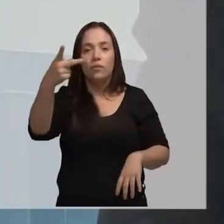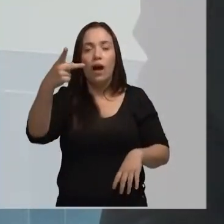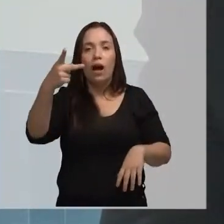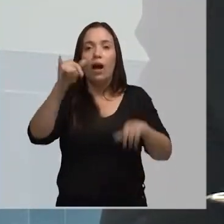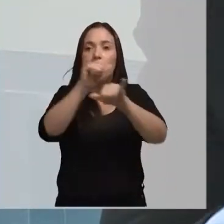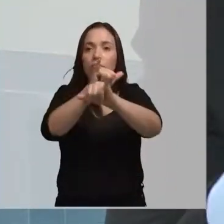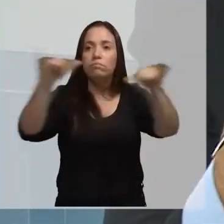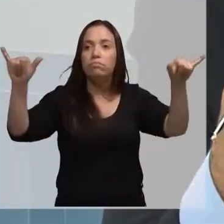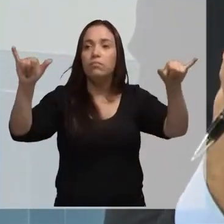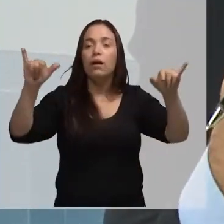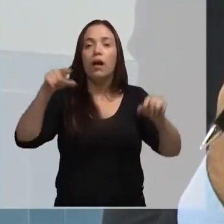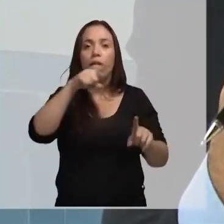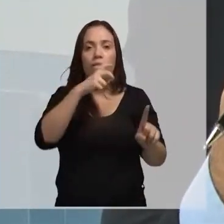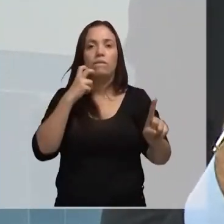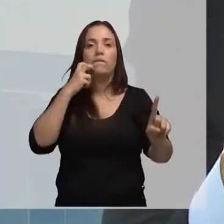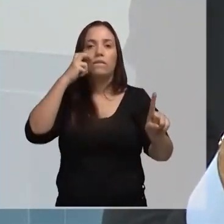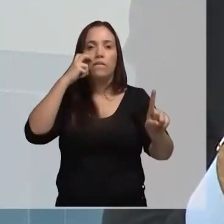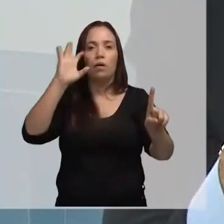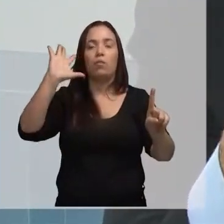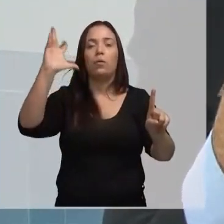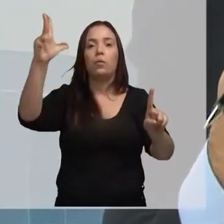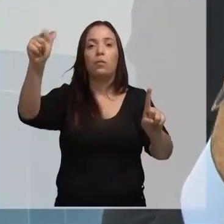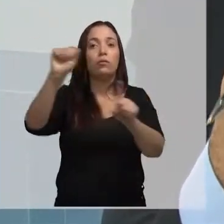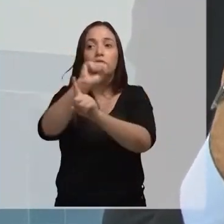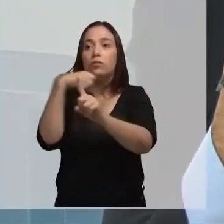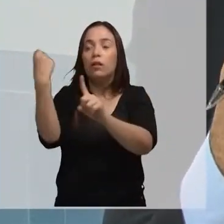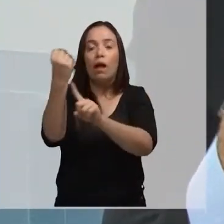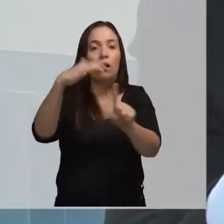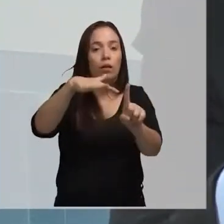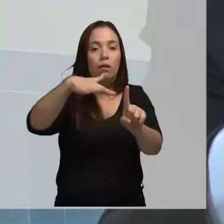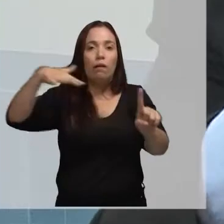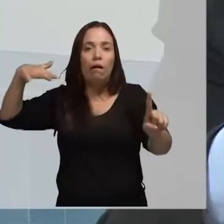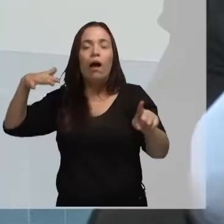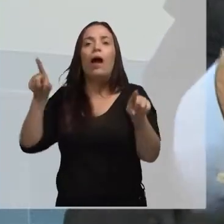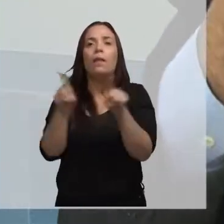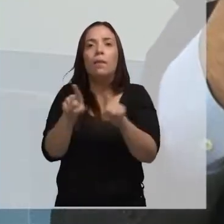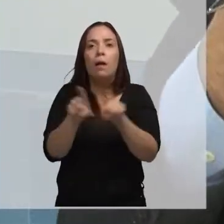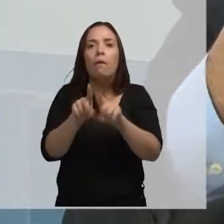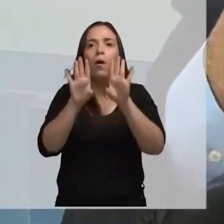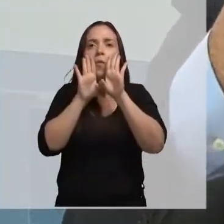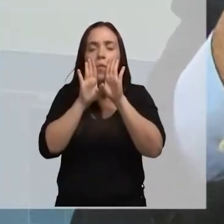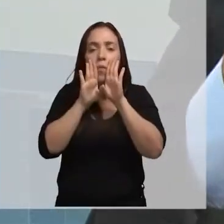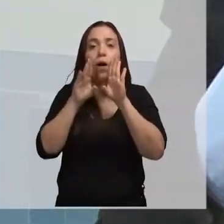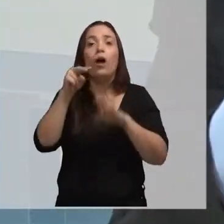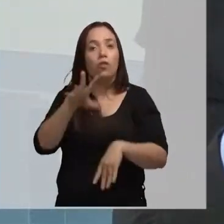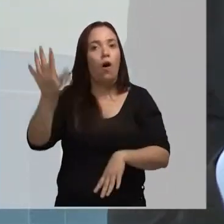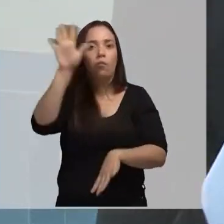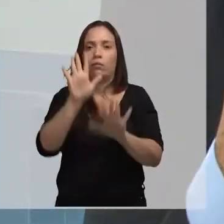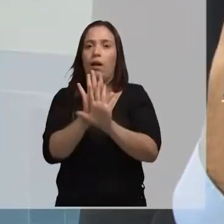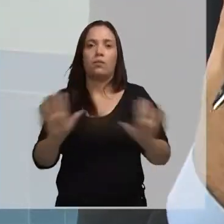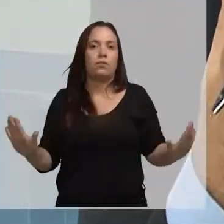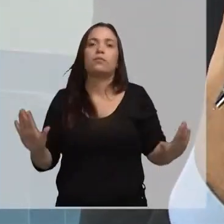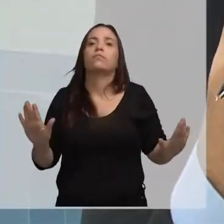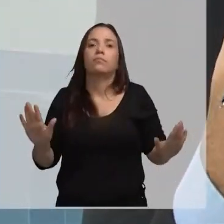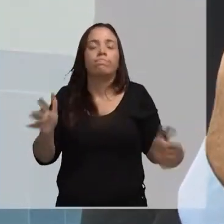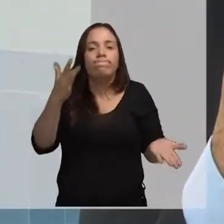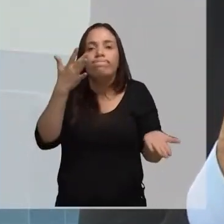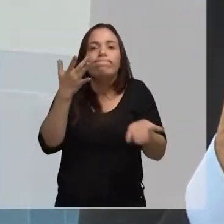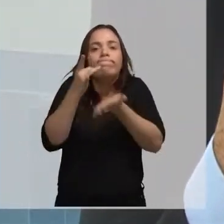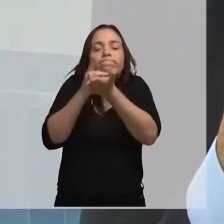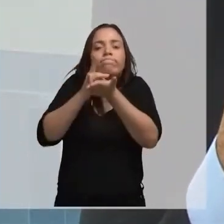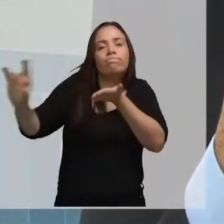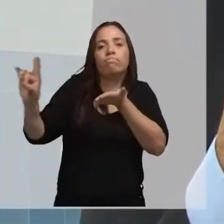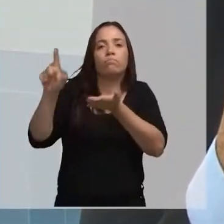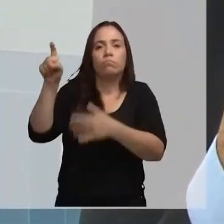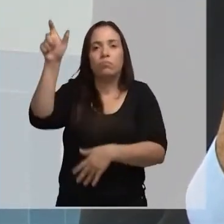Aqui no Nordeste é assim. É vaia mesmo, né, Carlinhos? Hein? É vaia. É sério, o negócio é sério. Vaia. Você tem que ter essa percepção. É sério esse negócio, é muito